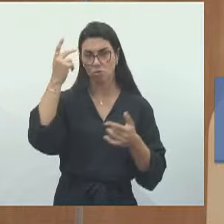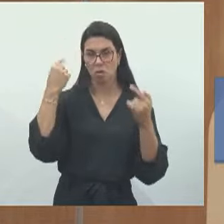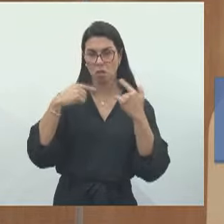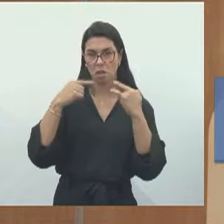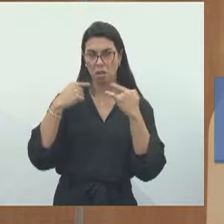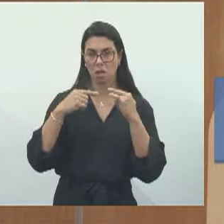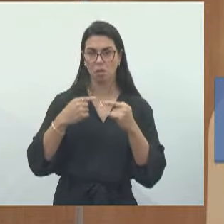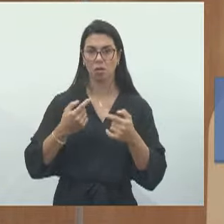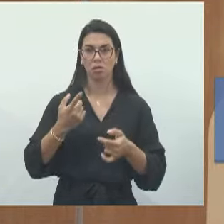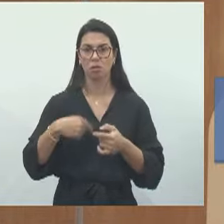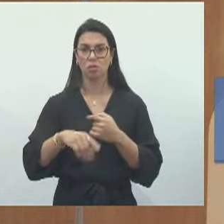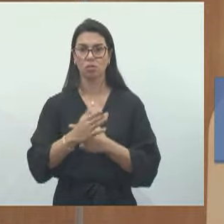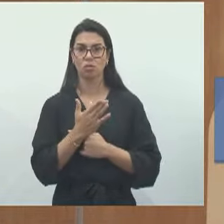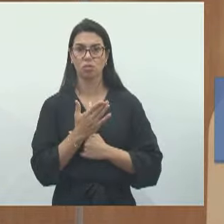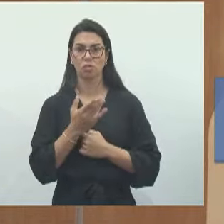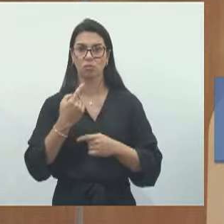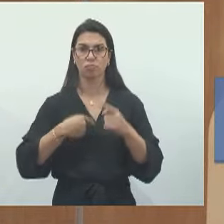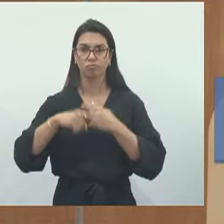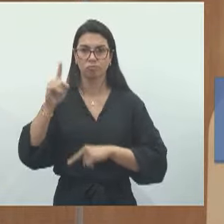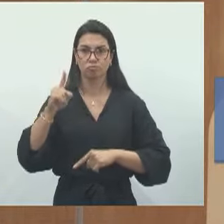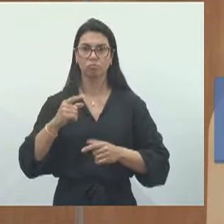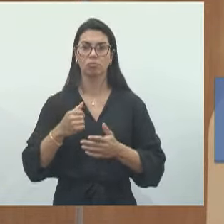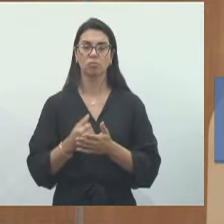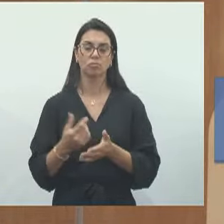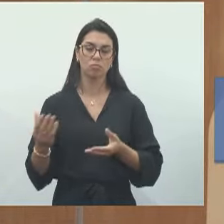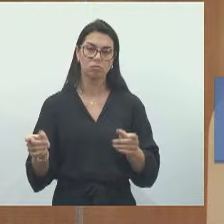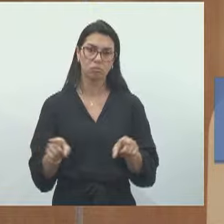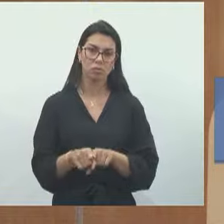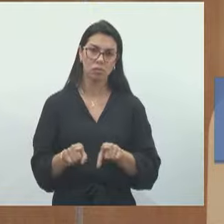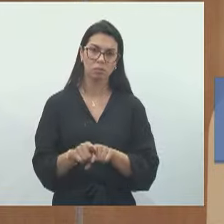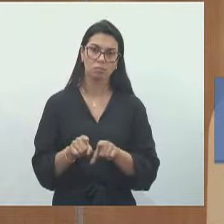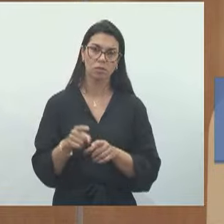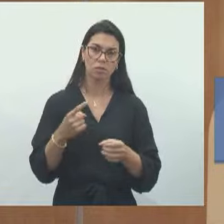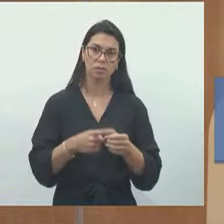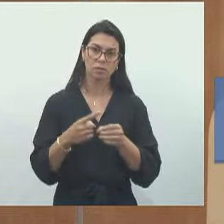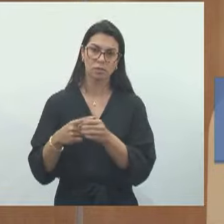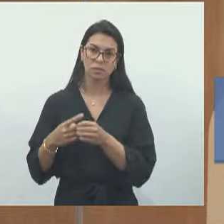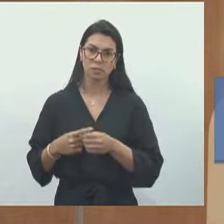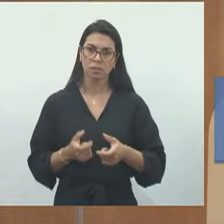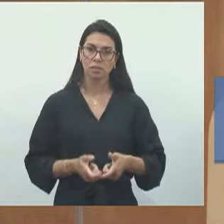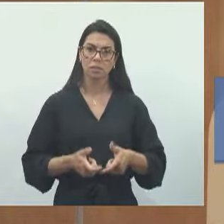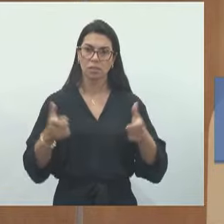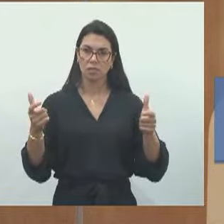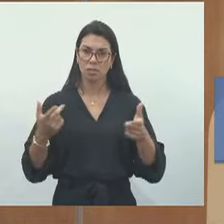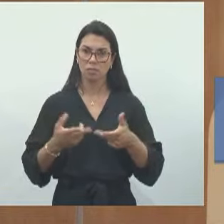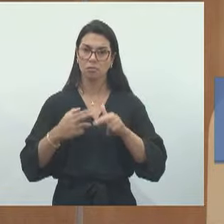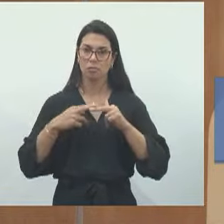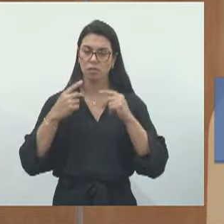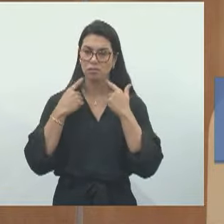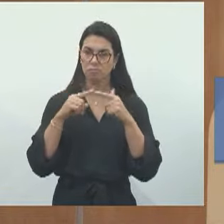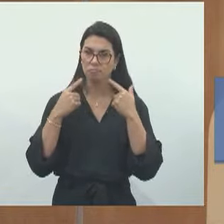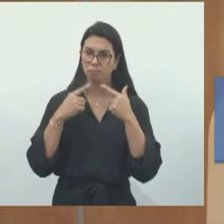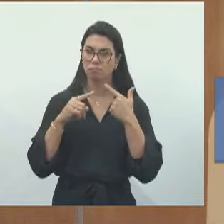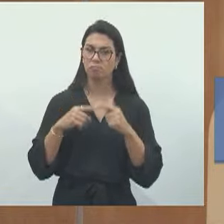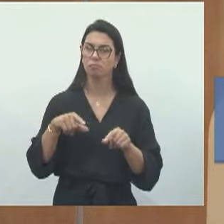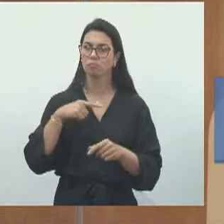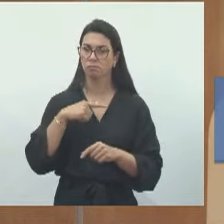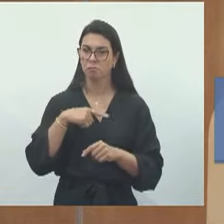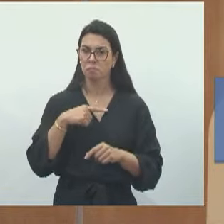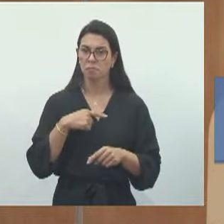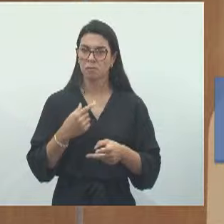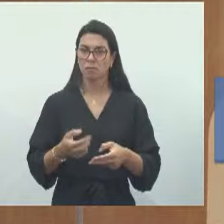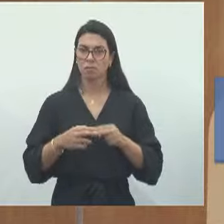crescer, a crítica construtiva ajuda a cidade a crescer, as sugestões é importante, porque nós vereadores não sabemos de tudo, e